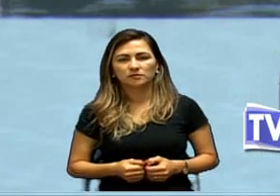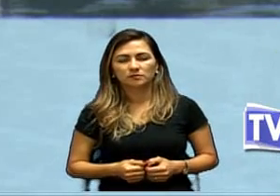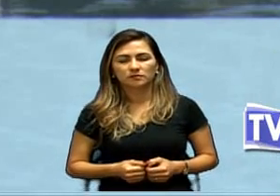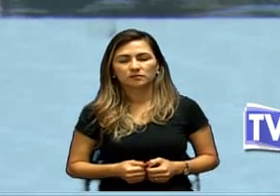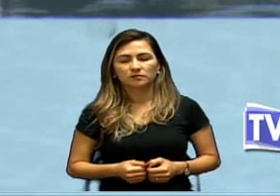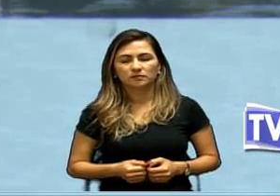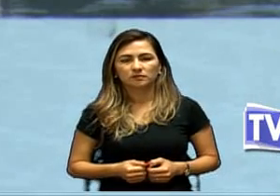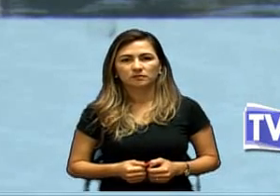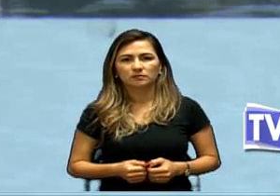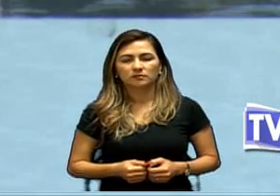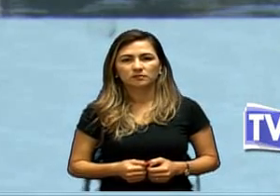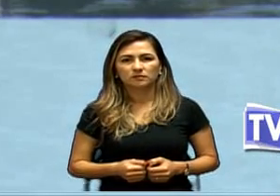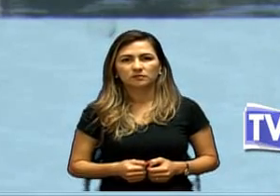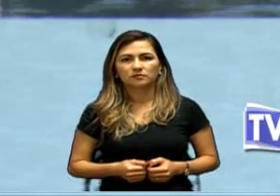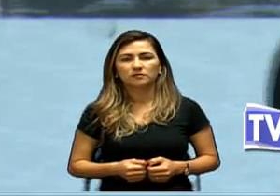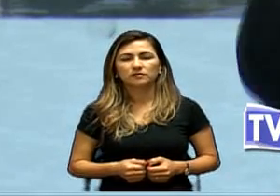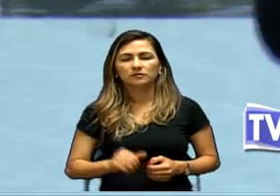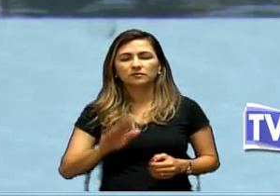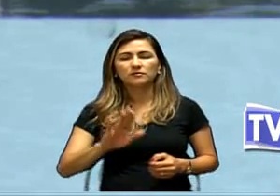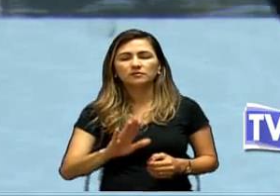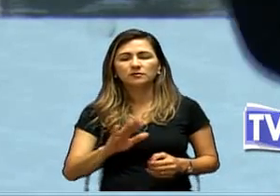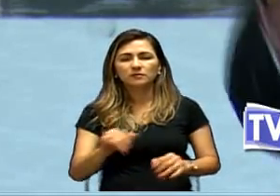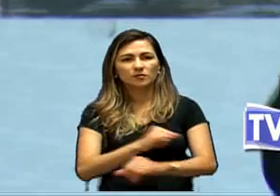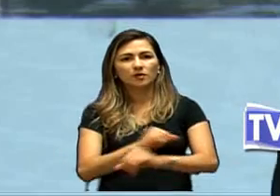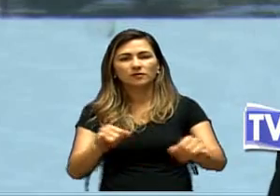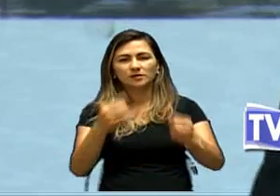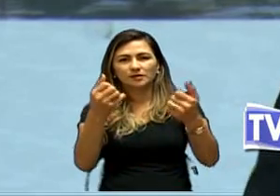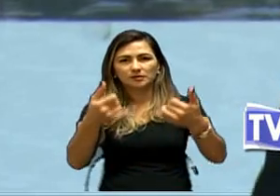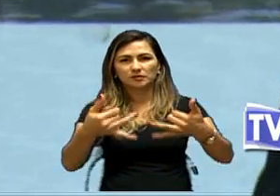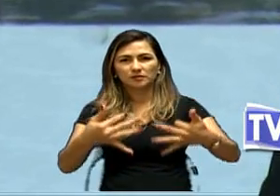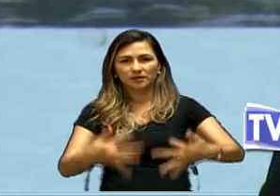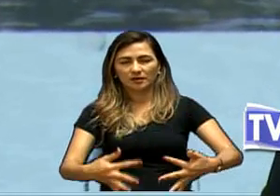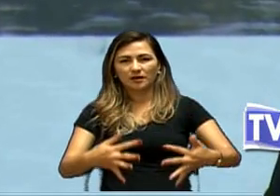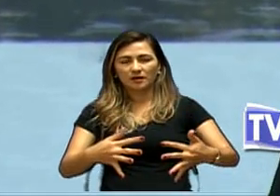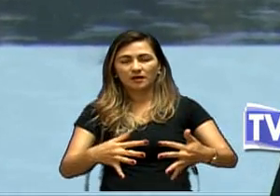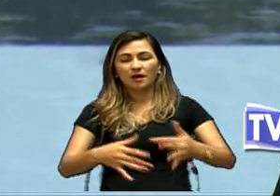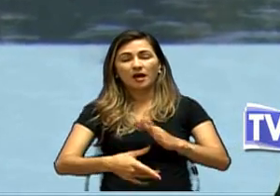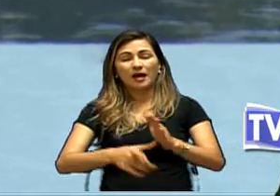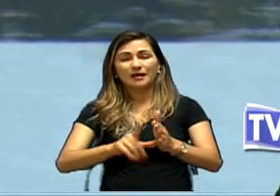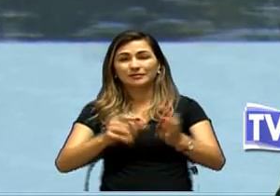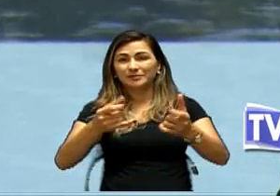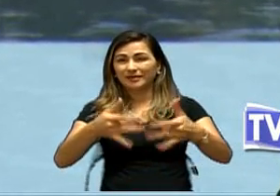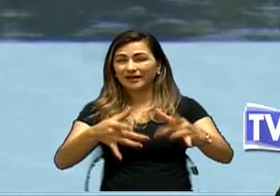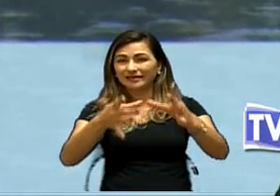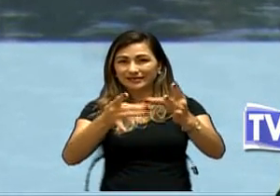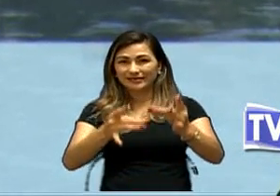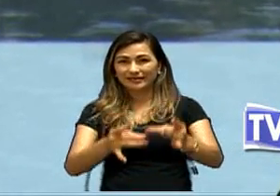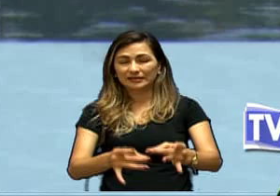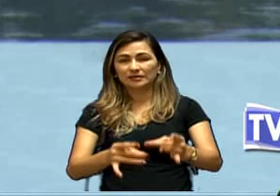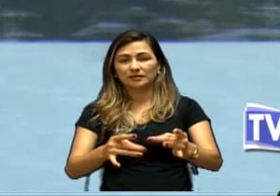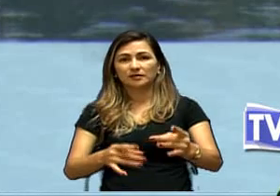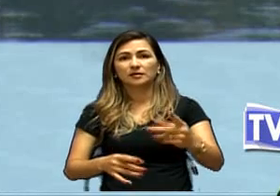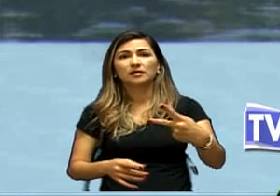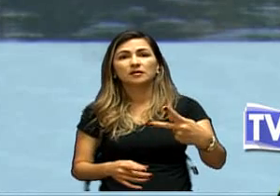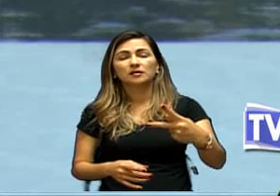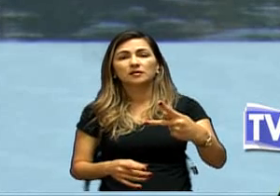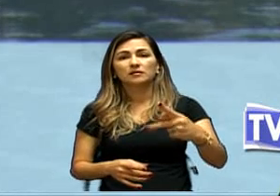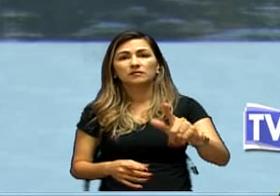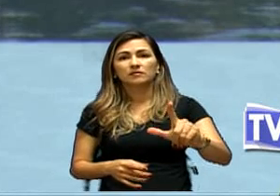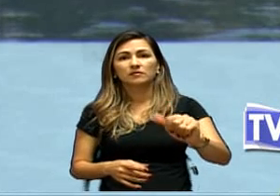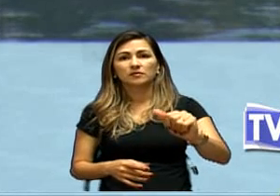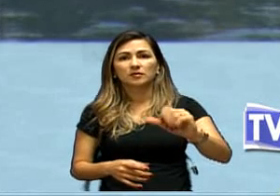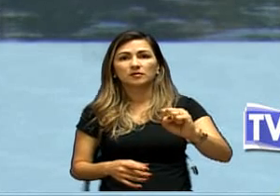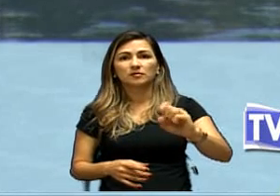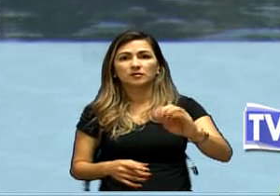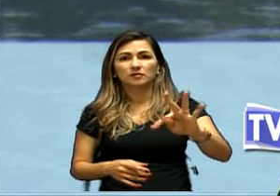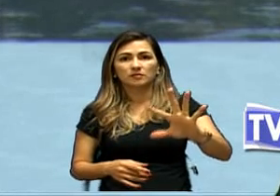essa informação para os senhores vereadores, eu tenho que dar uma visão geral sobre a questão dos plásticos dentro da sociedade de